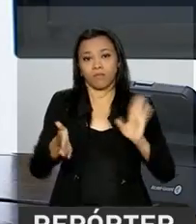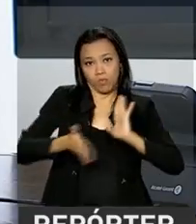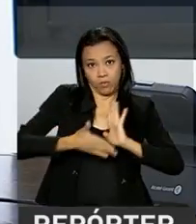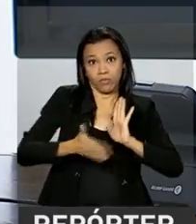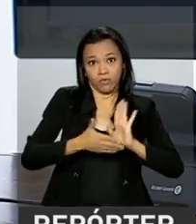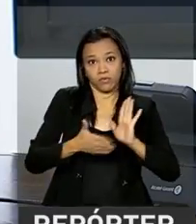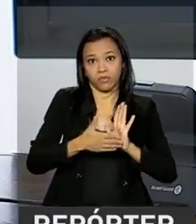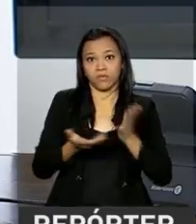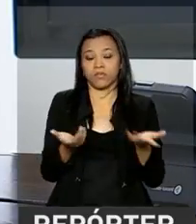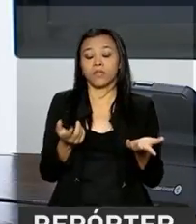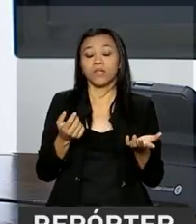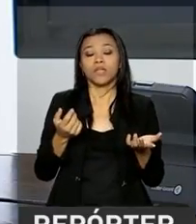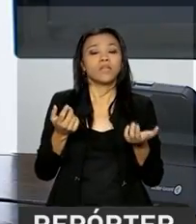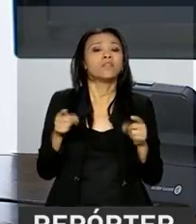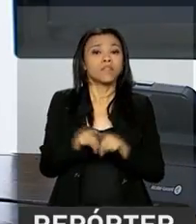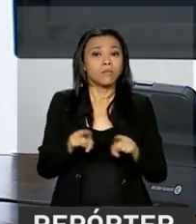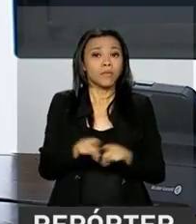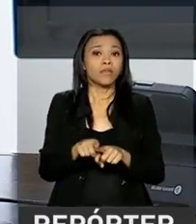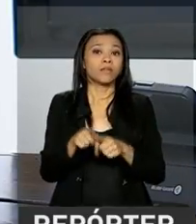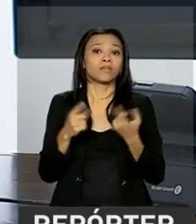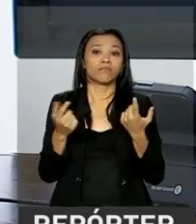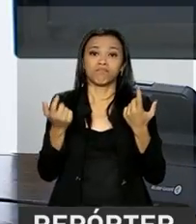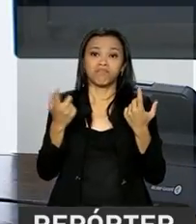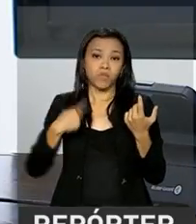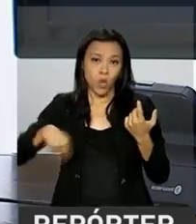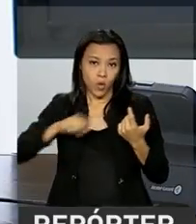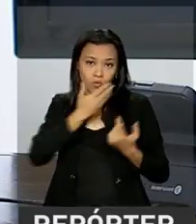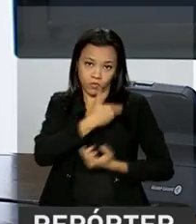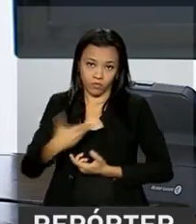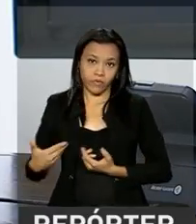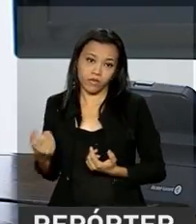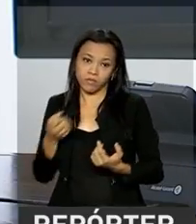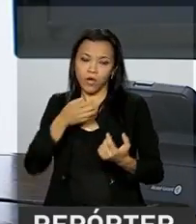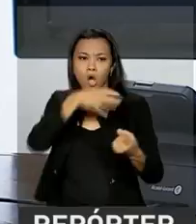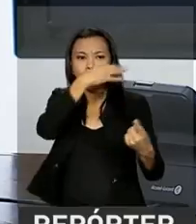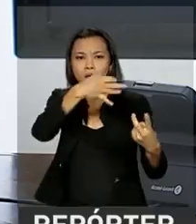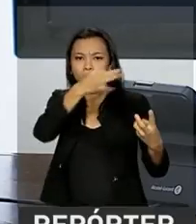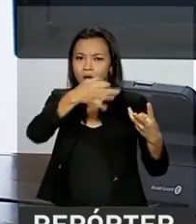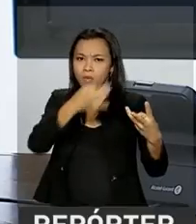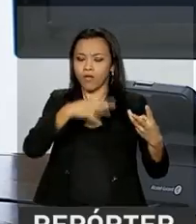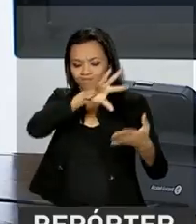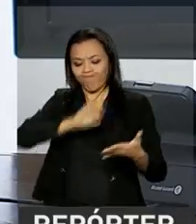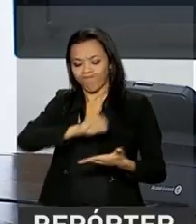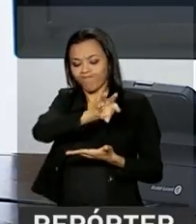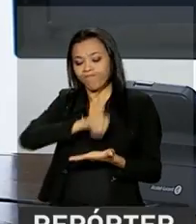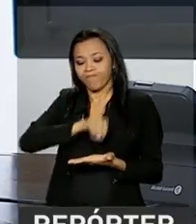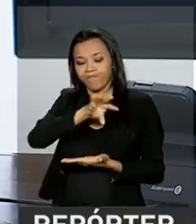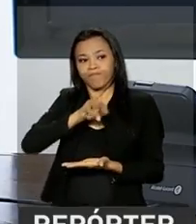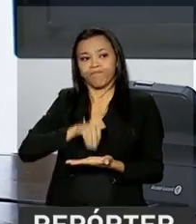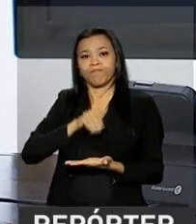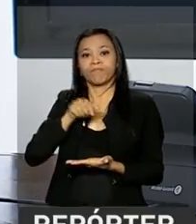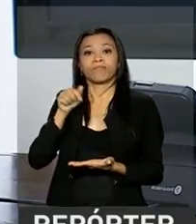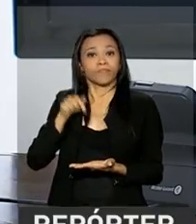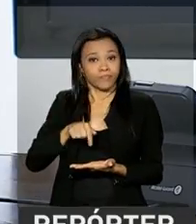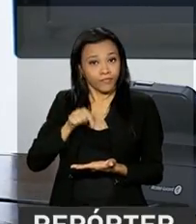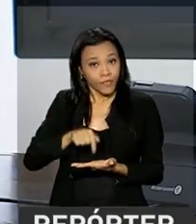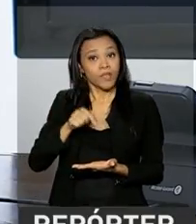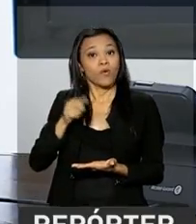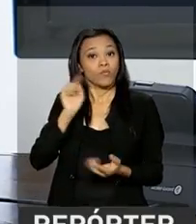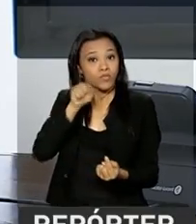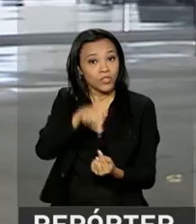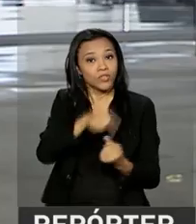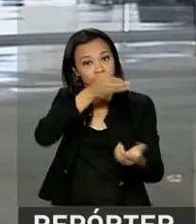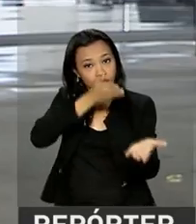naturalidade nós eh adotamos estas observações eh para com vistas a aprovar a reforma